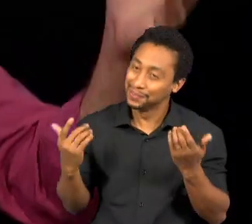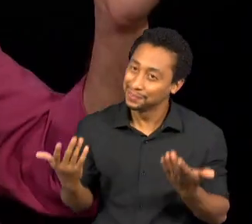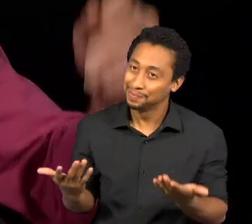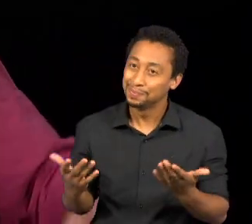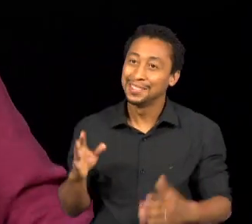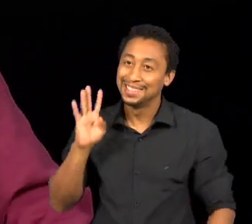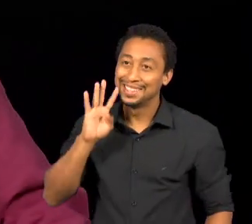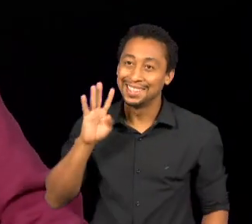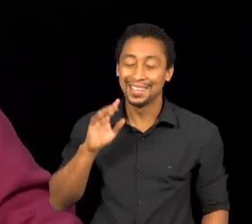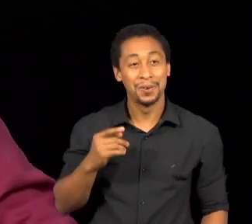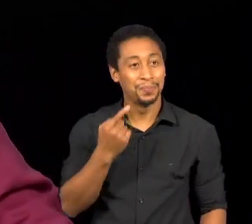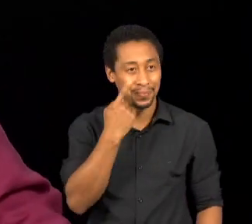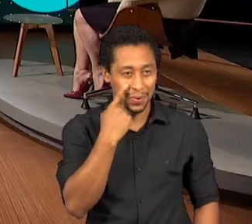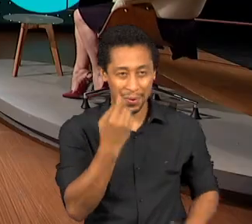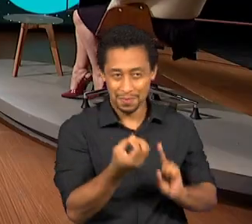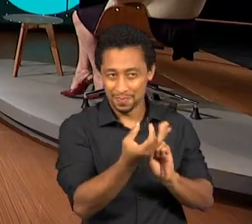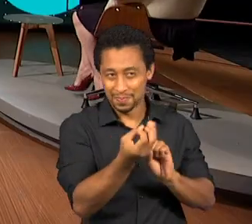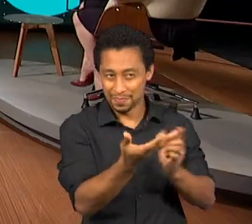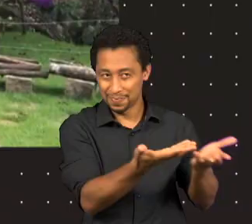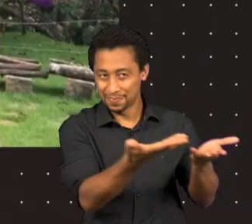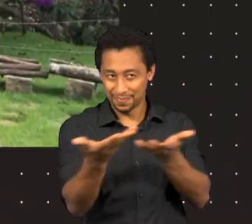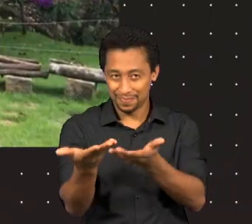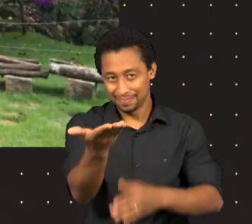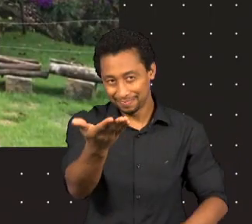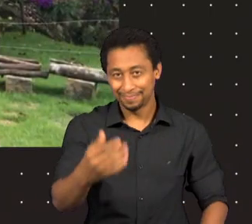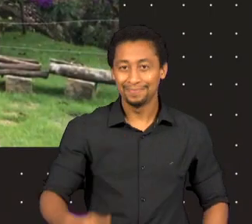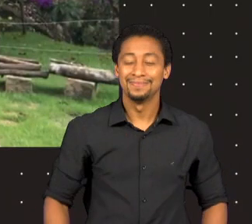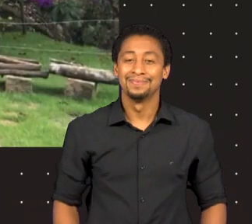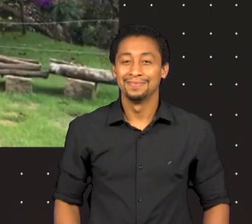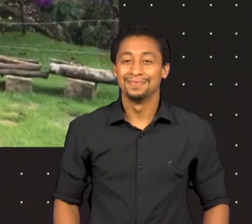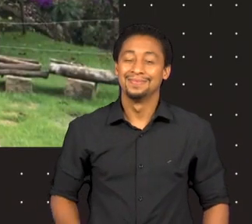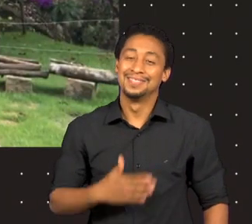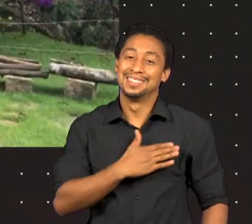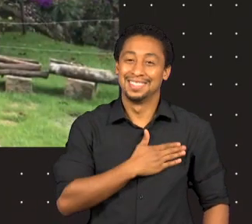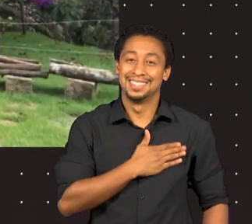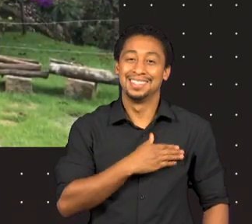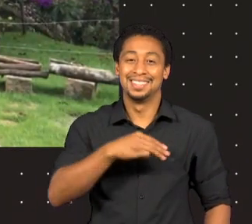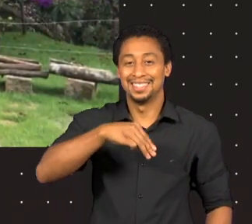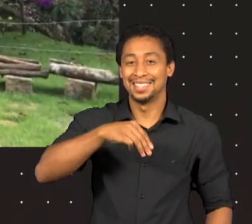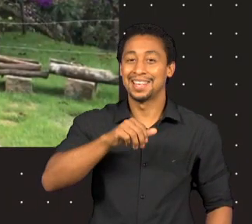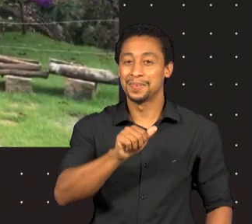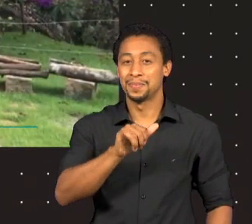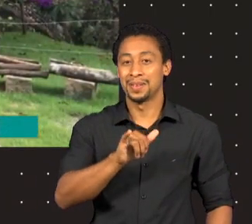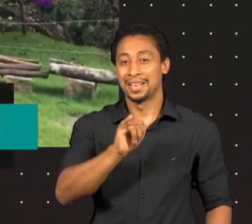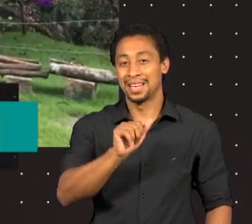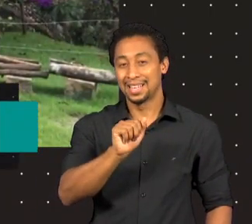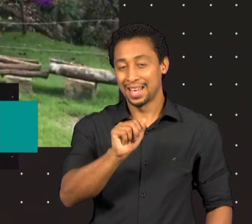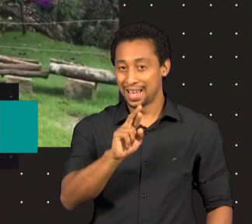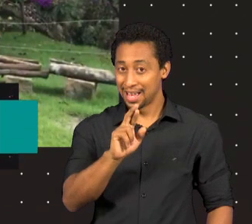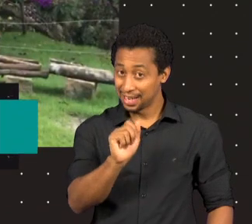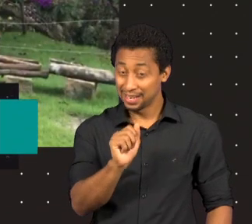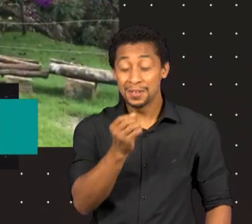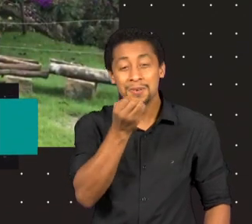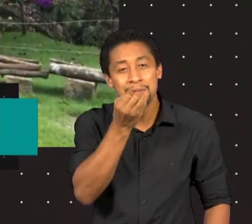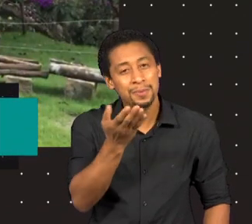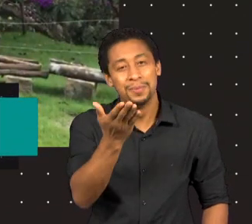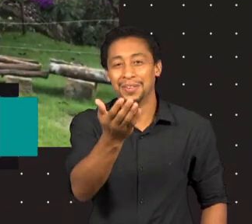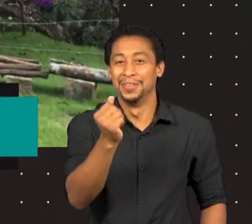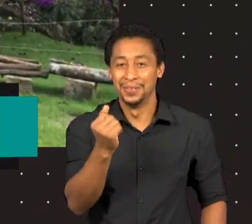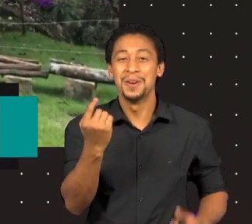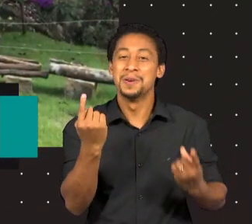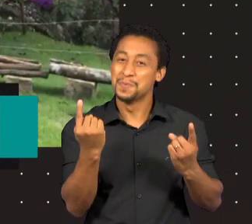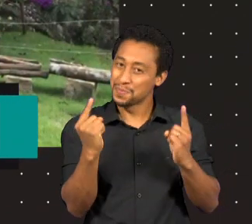Olha só quem mandou esse depoimento aqui agora para você. Maiara, querida, Que coisa boa saber que hoje você está sendo homenageada